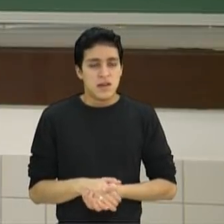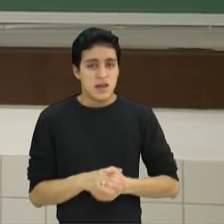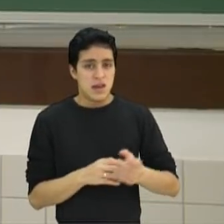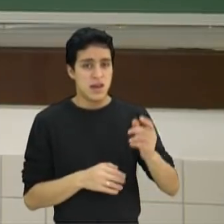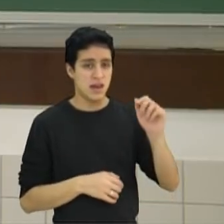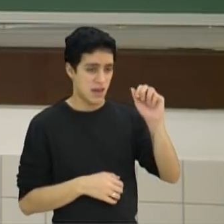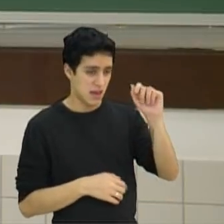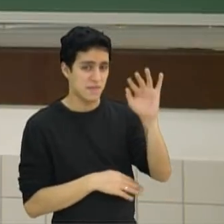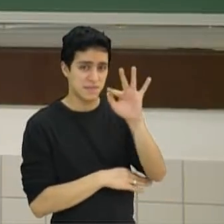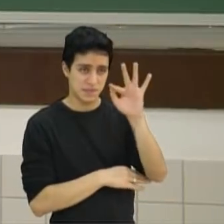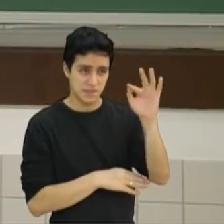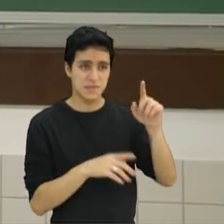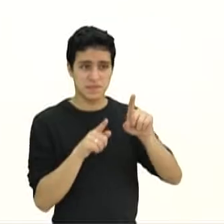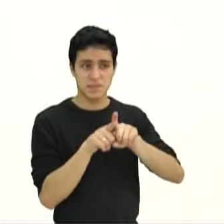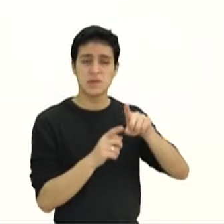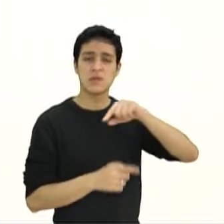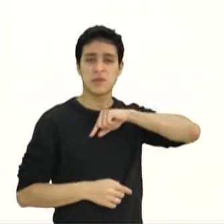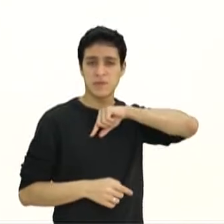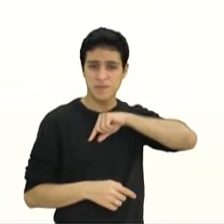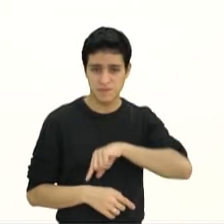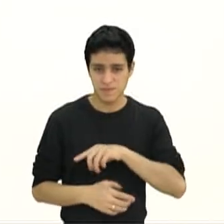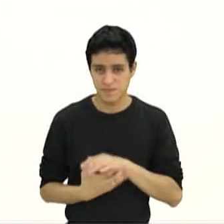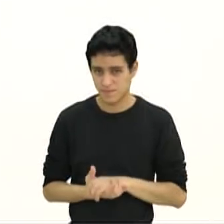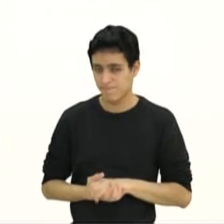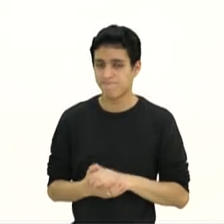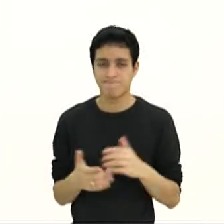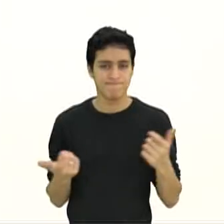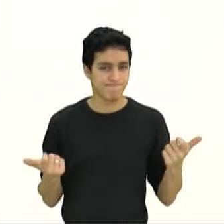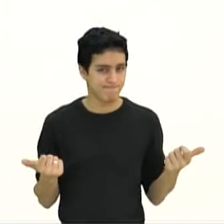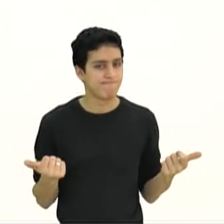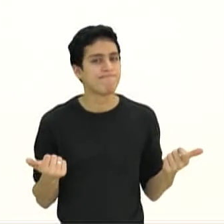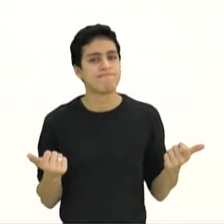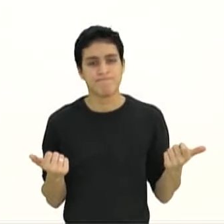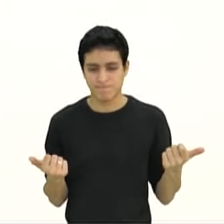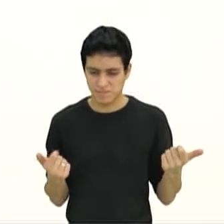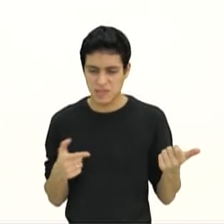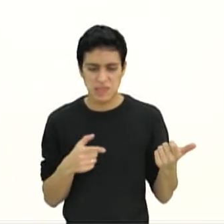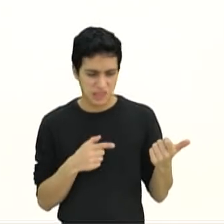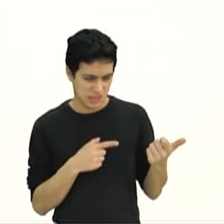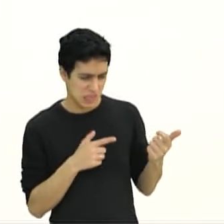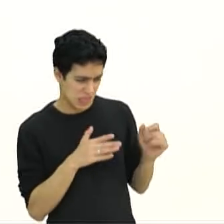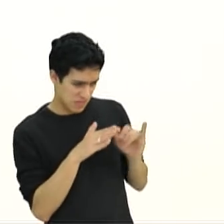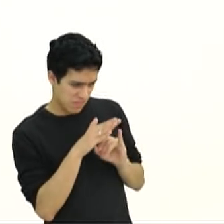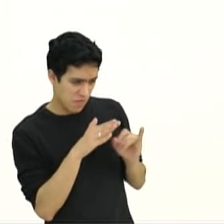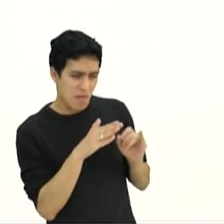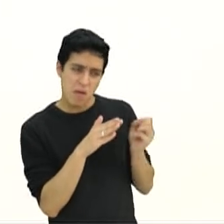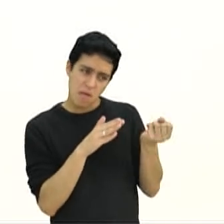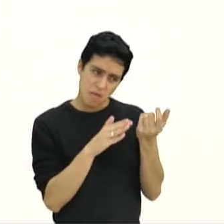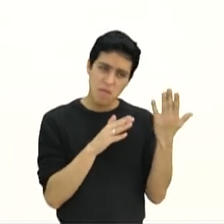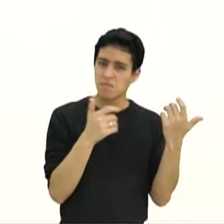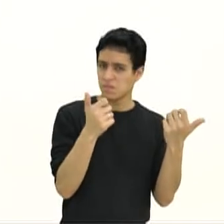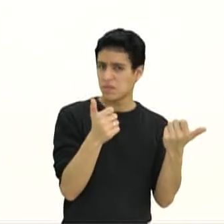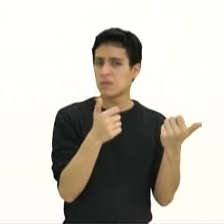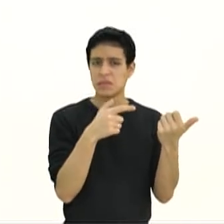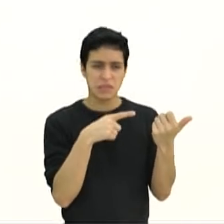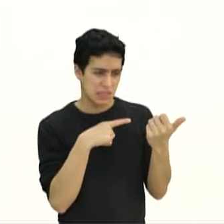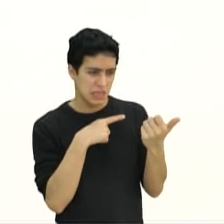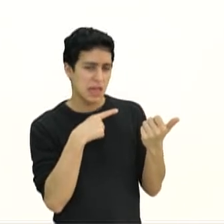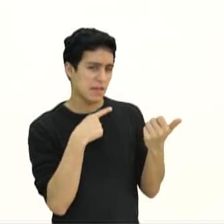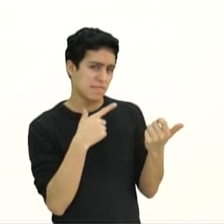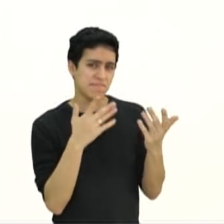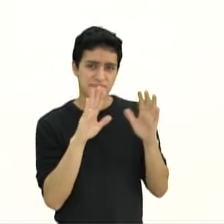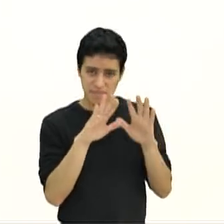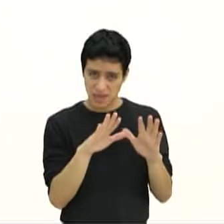Letra A é formal e subjetiva. Isso mesmo. Tem traços informais? Tem traços informais, concordo com